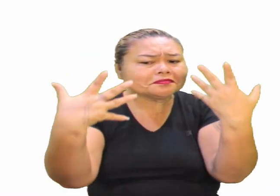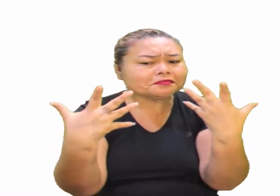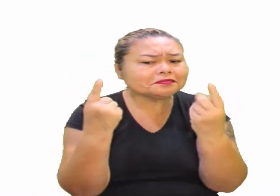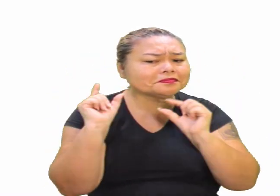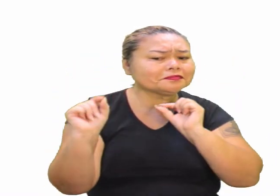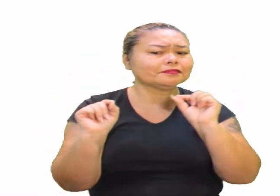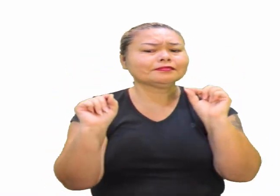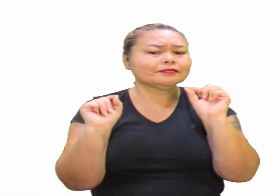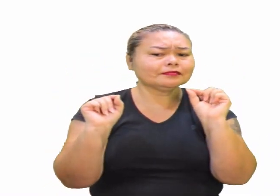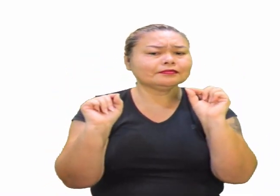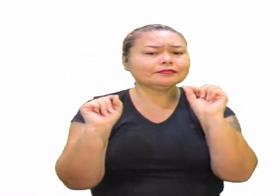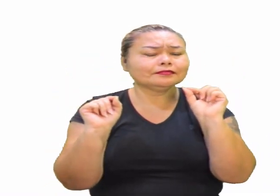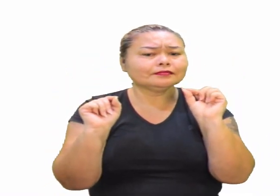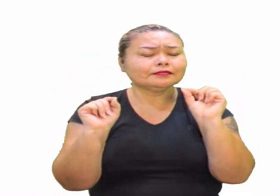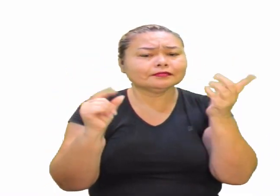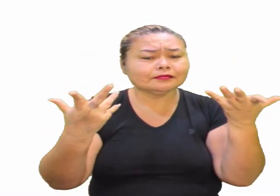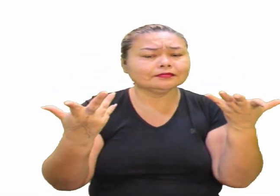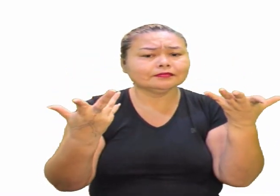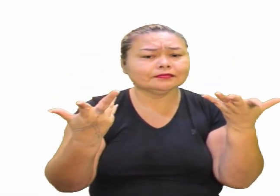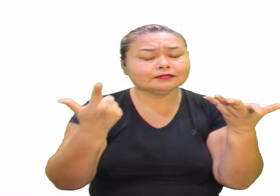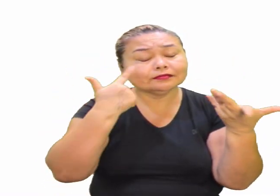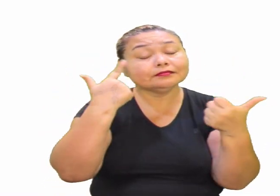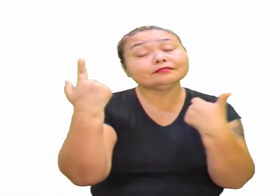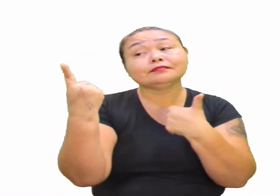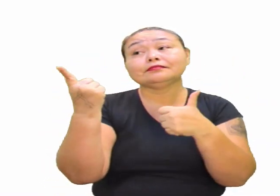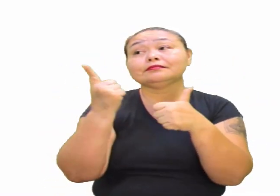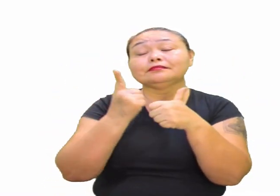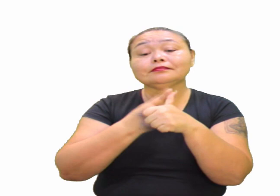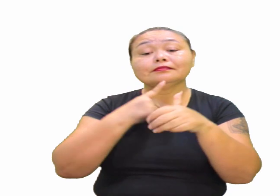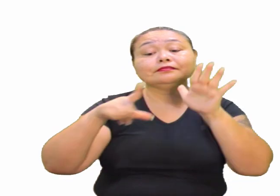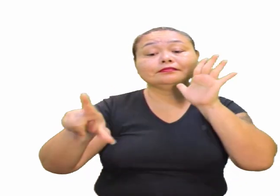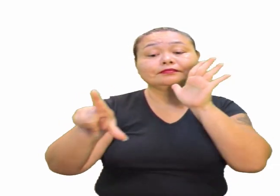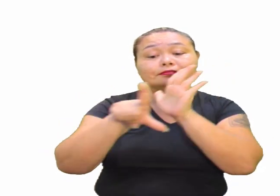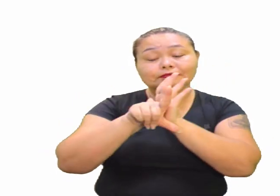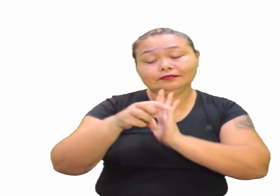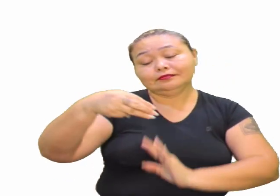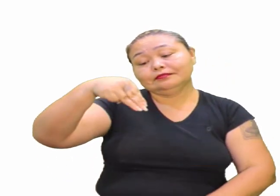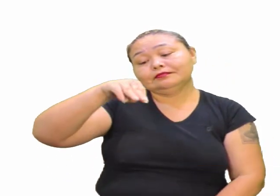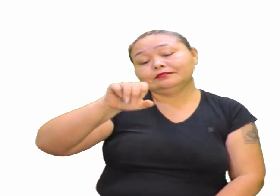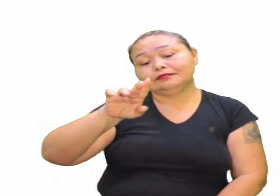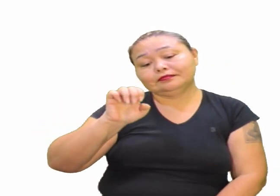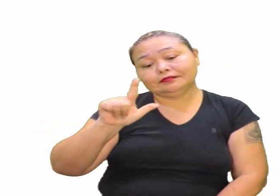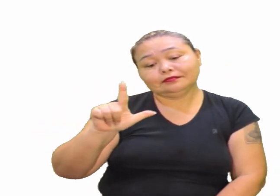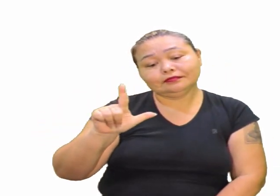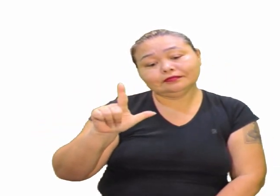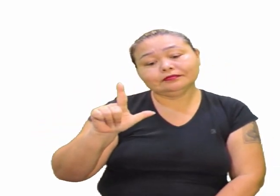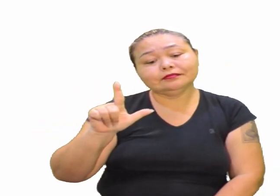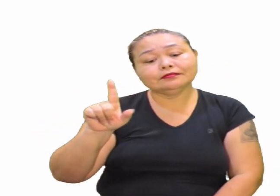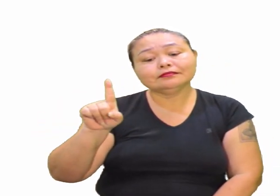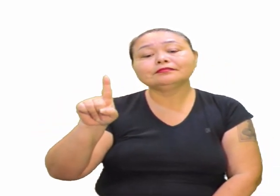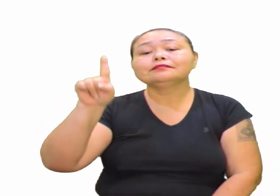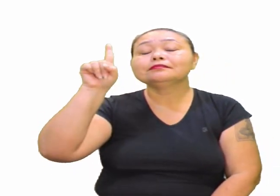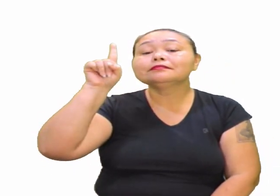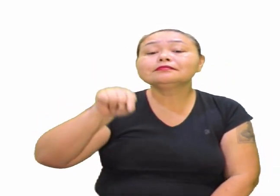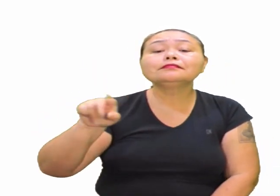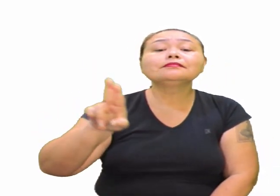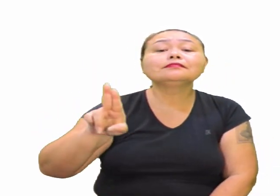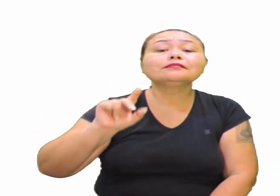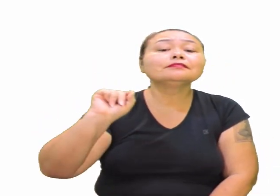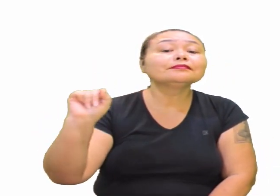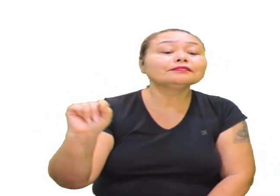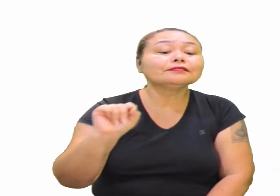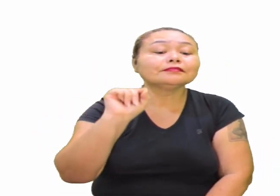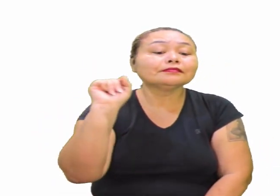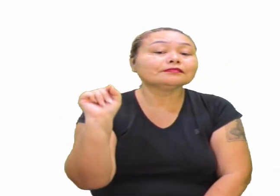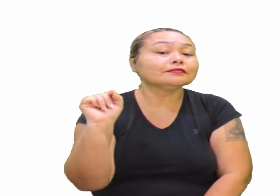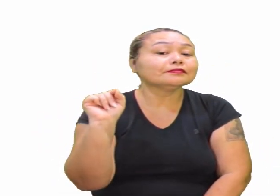Lembra, pessoal? Na primeira lei mendeliana, professor, ele usava o quê? Vamos lá.